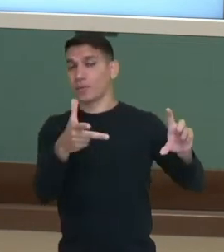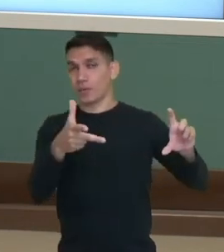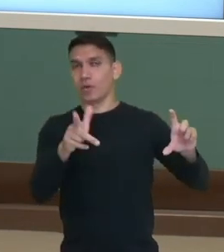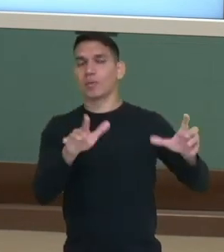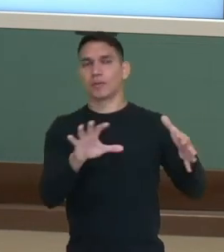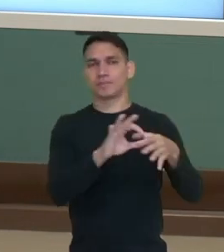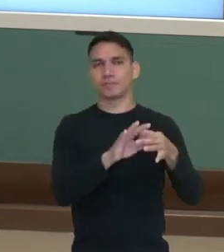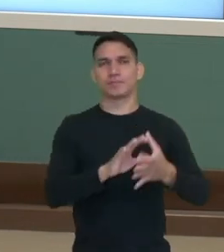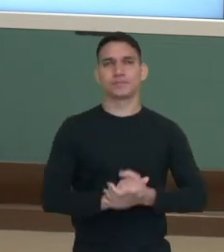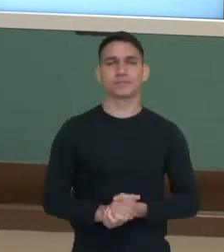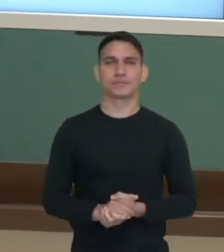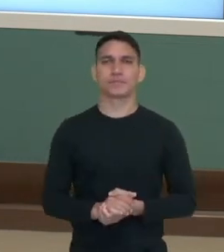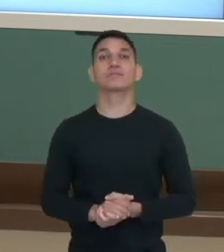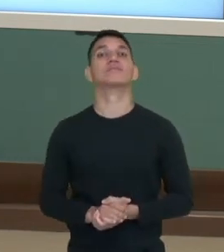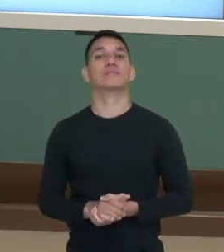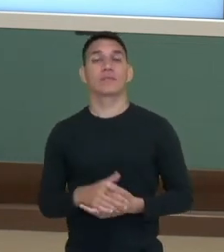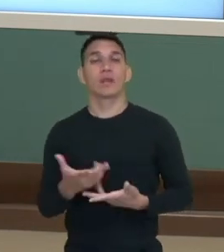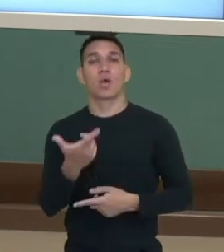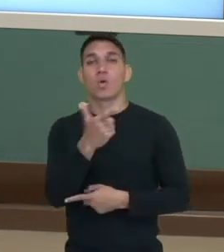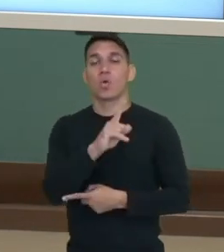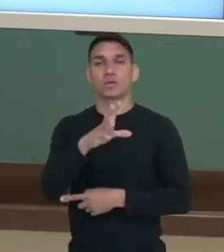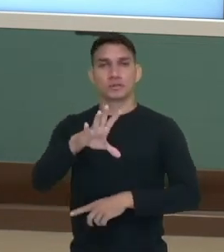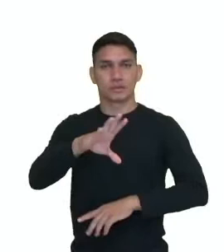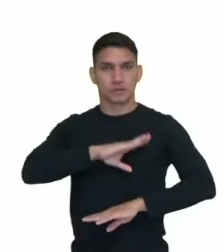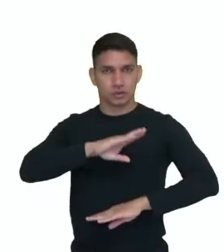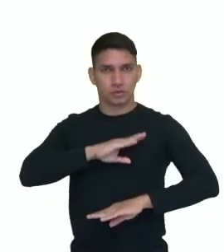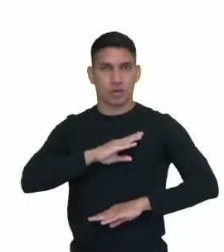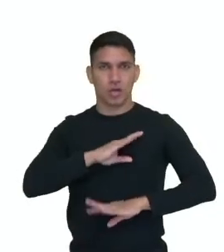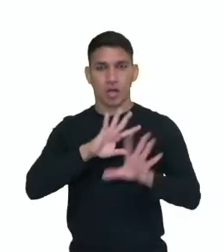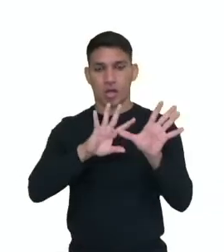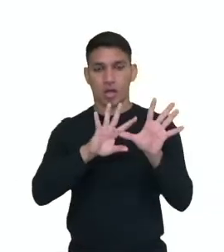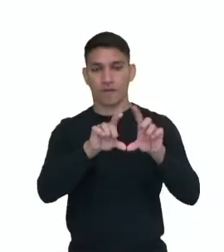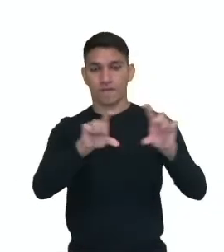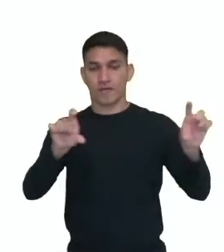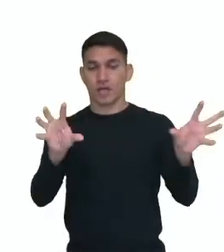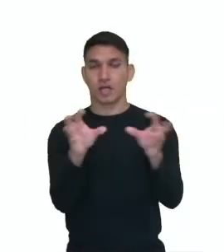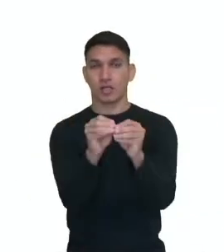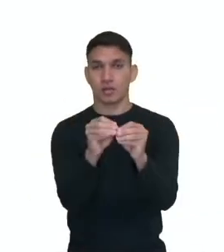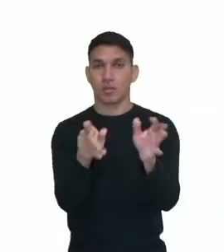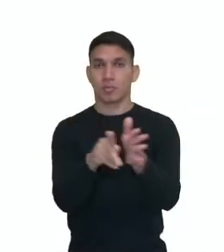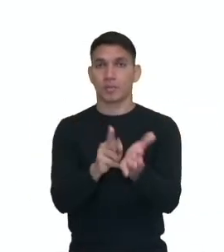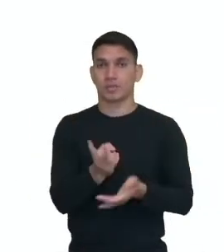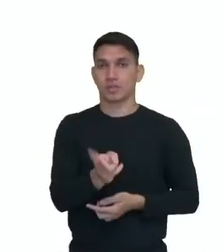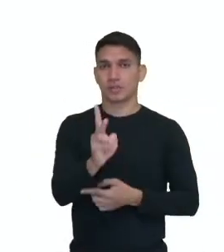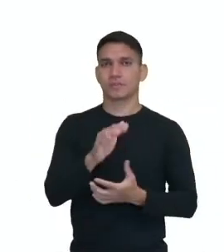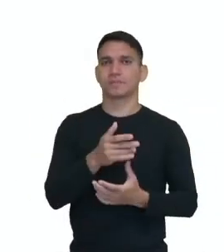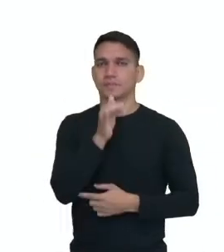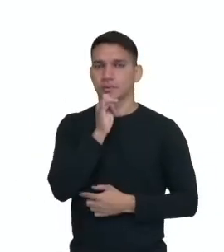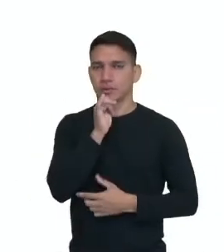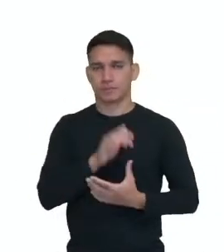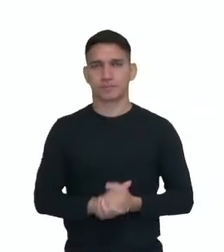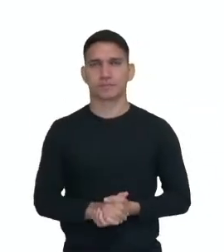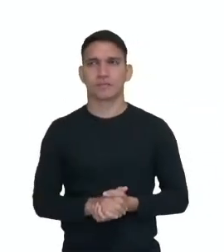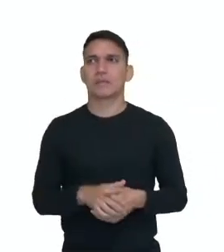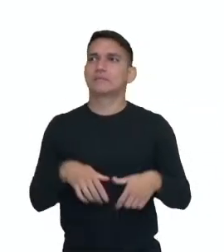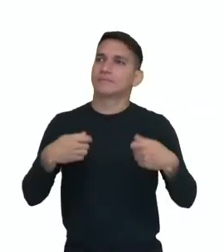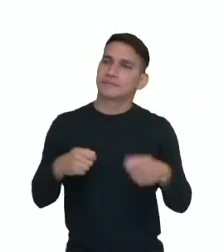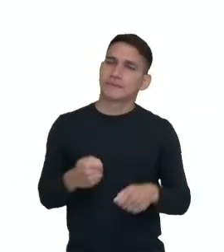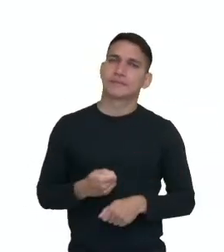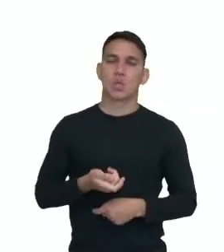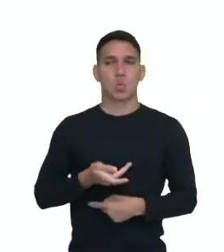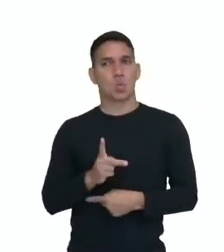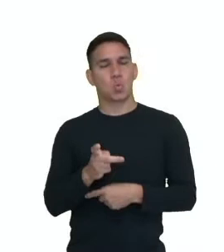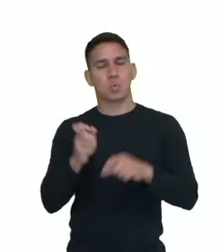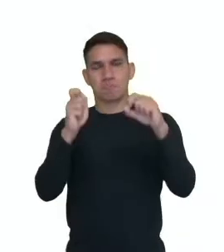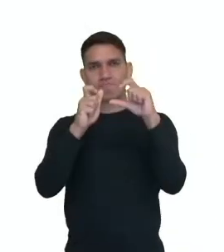situações, quando temos orações reduzidas do gerúndio ou do infinitivo. É preciso manter-se bem. Fique